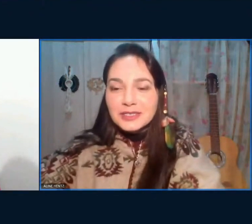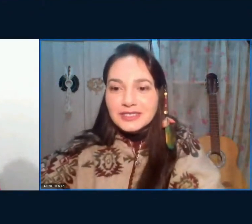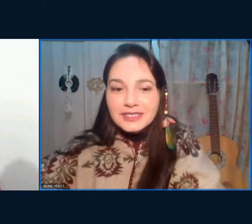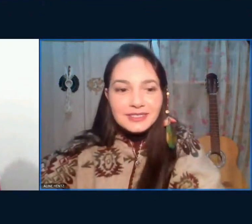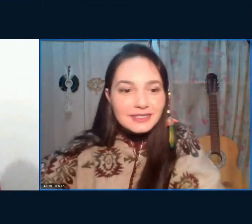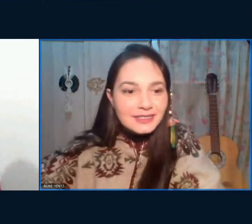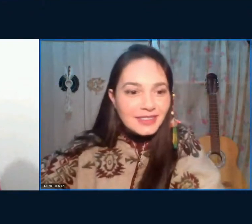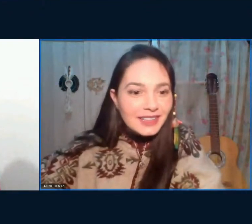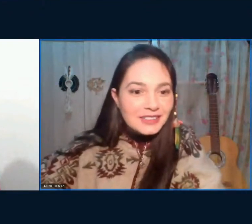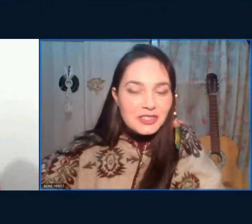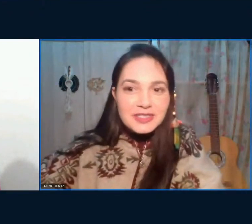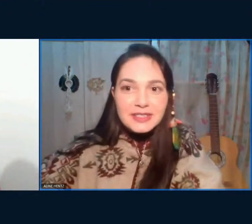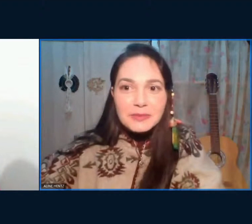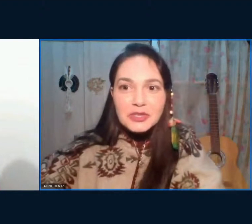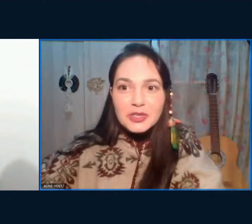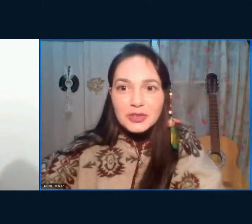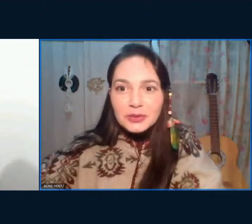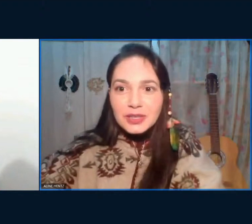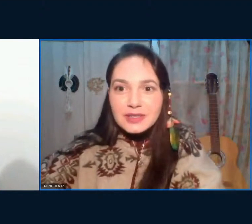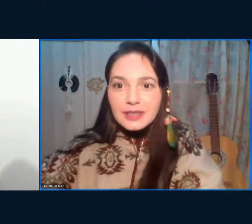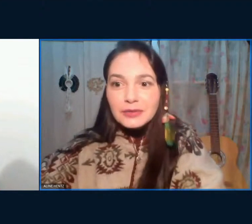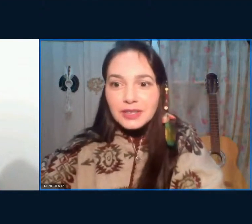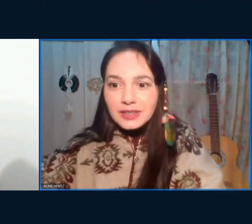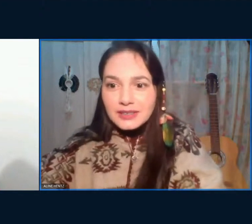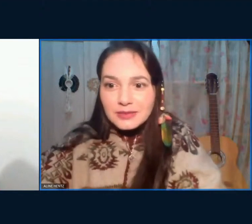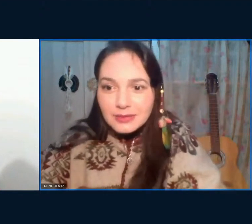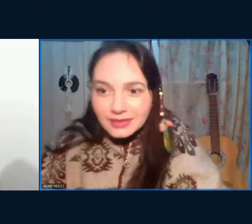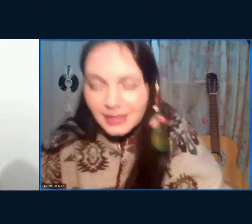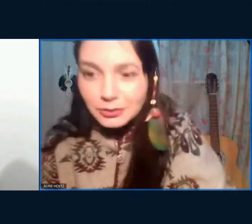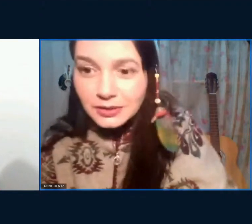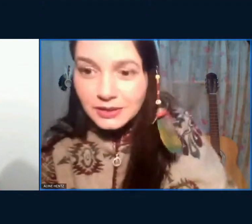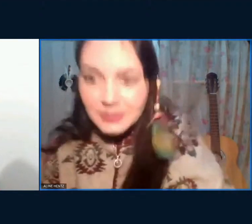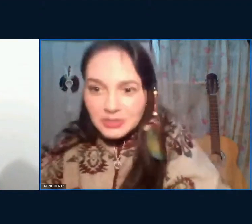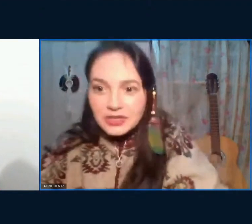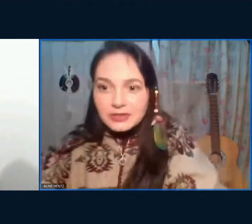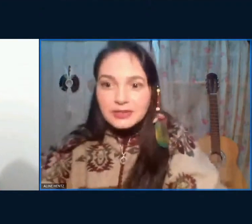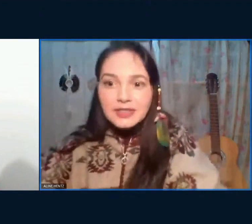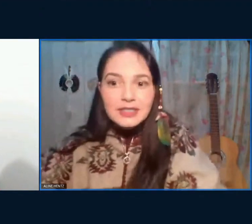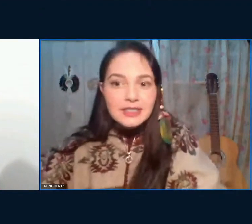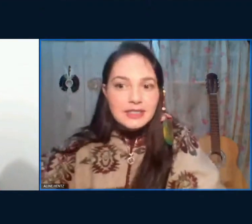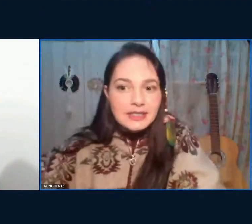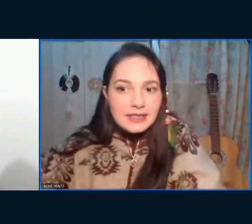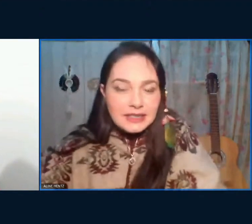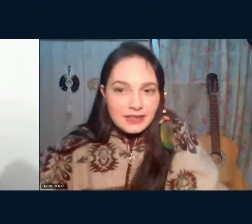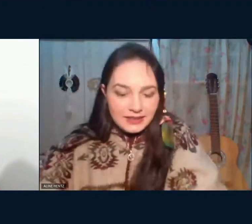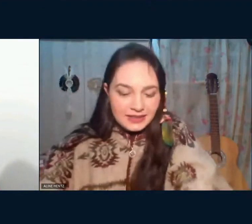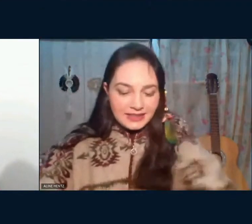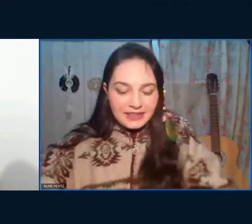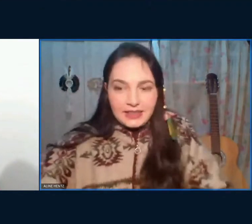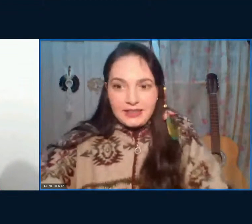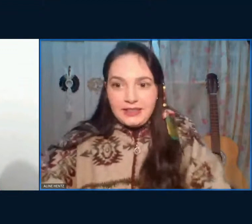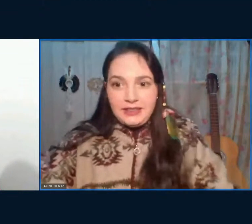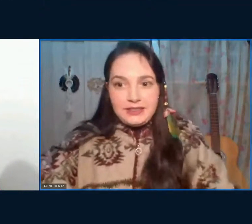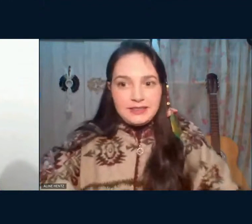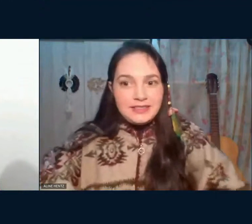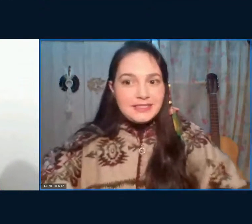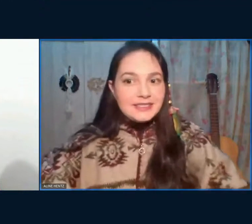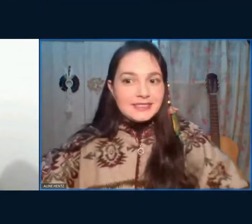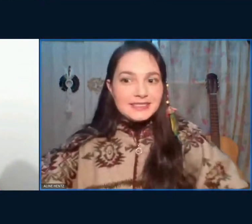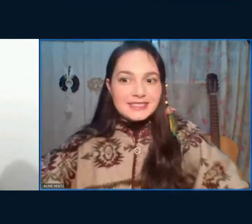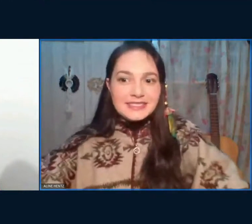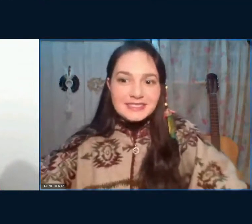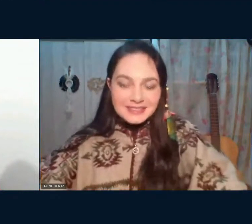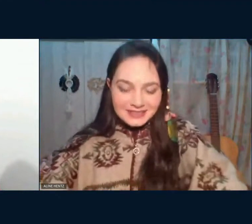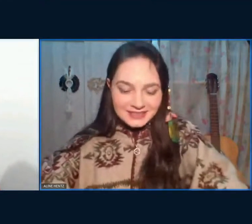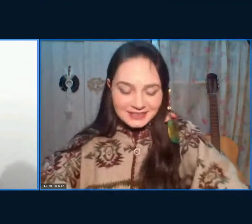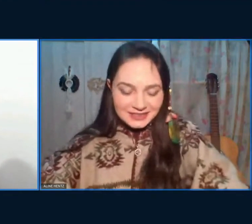valeu, gente. Ali diz então. Transmitindo. O que significa isso? Que eu tô transmitindo? Não, peraí. Tá ainda lá,